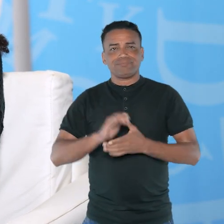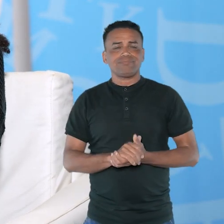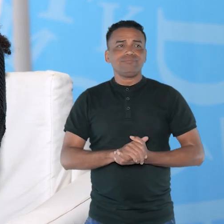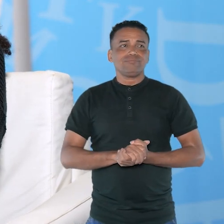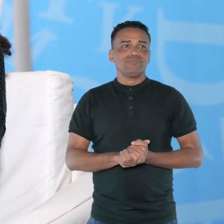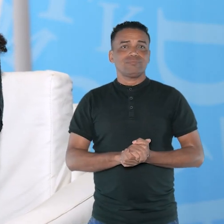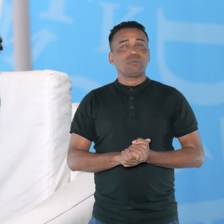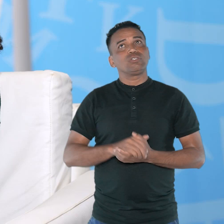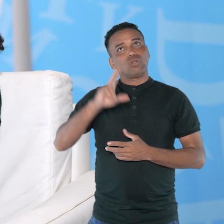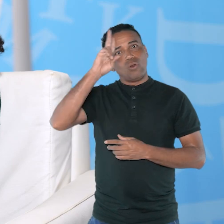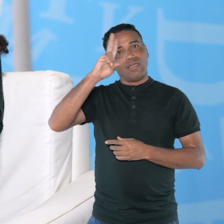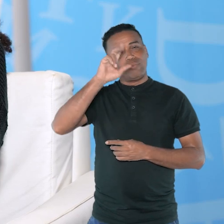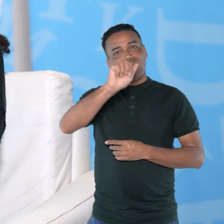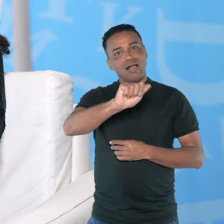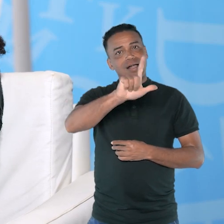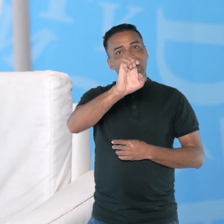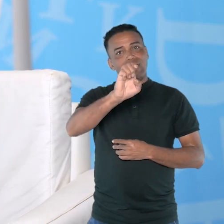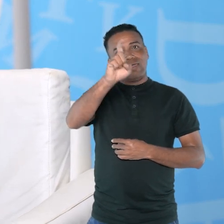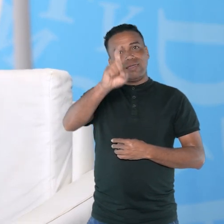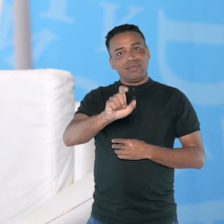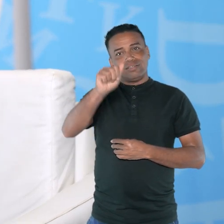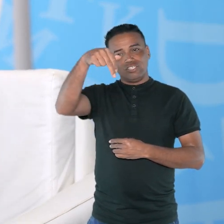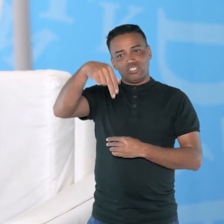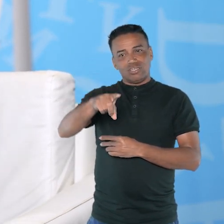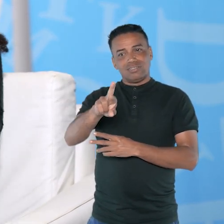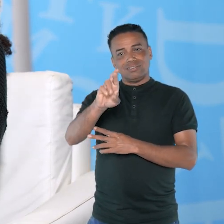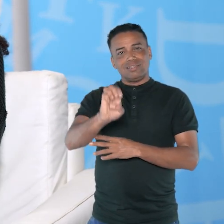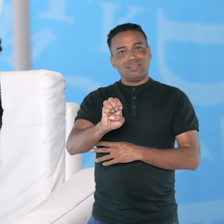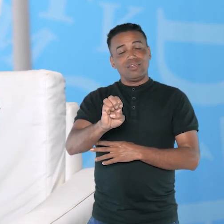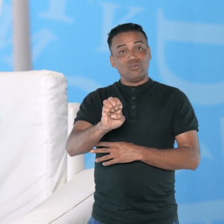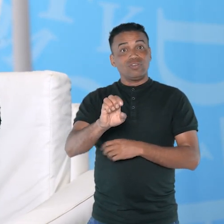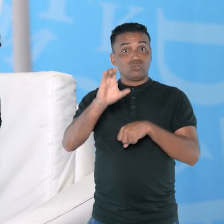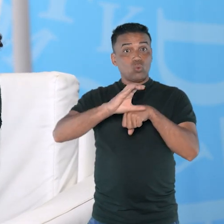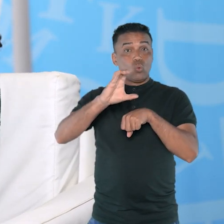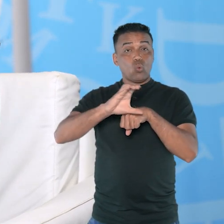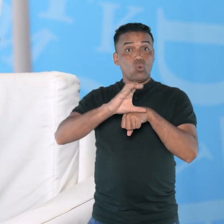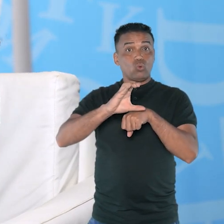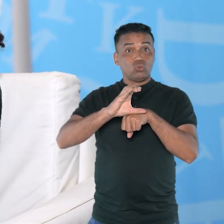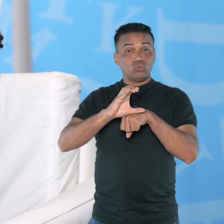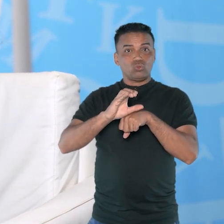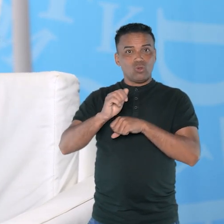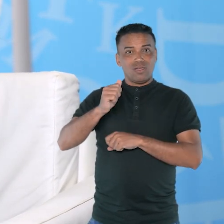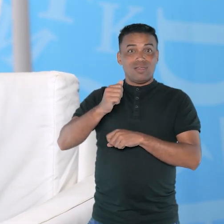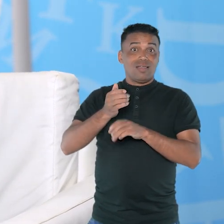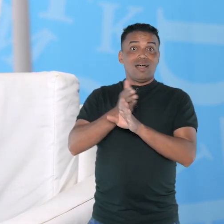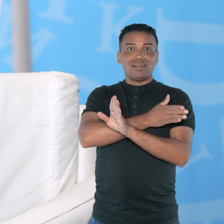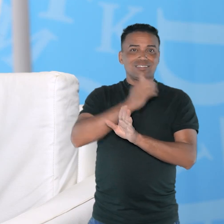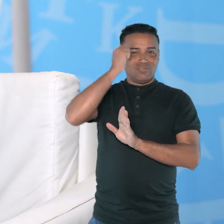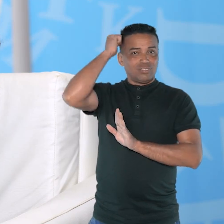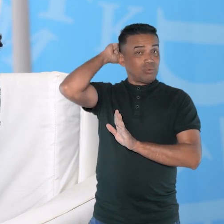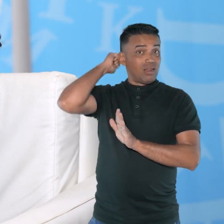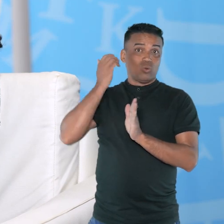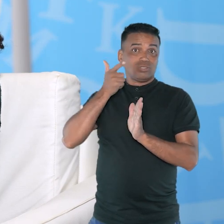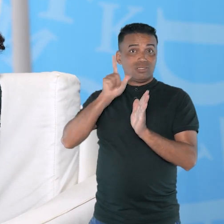isso que eu lembro do Alexandre, que eu fiz 3 alubes. 3 cursinhos, gente, que é o cursinho pré-vestibular. E eu não conseguia